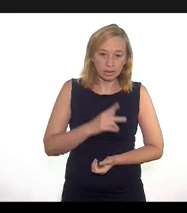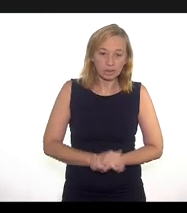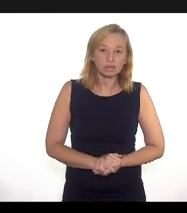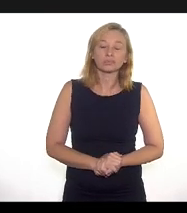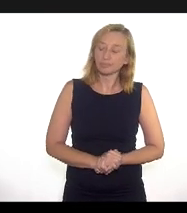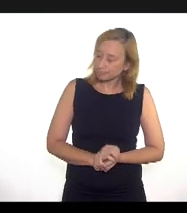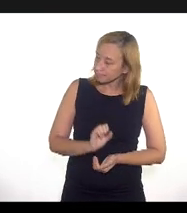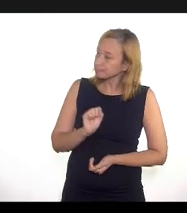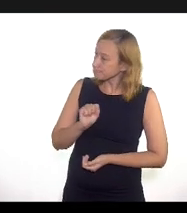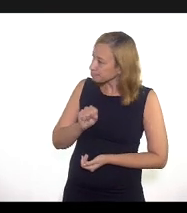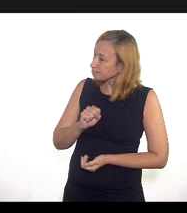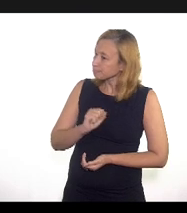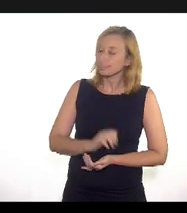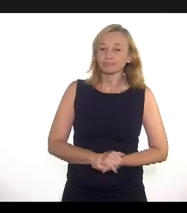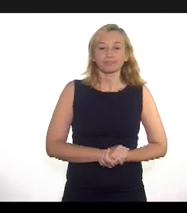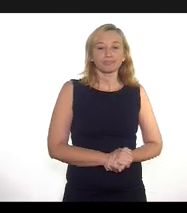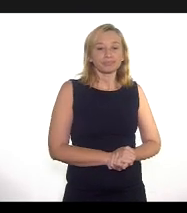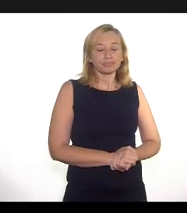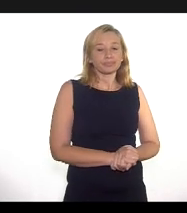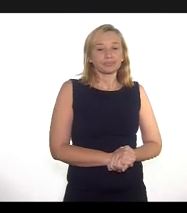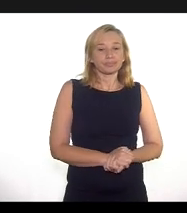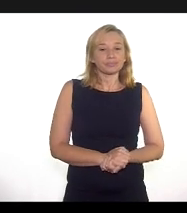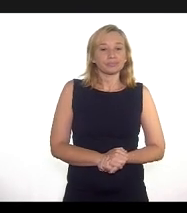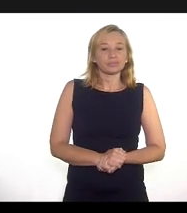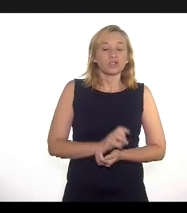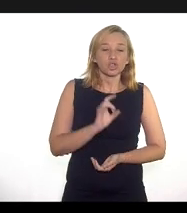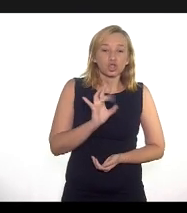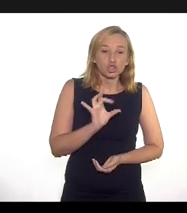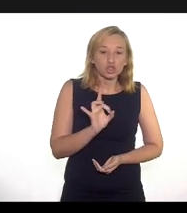Pode sim. Então, só